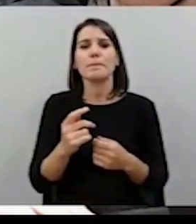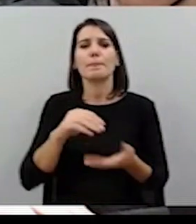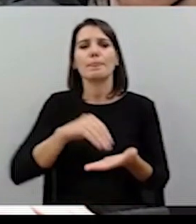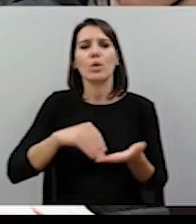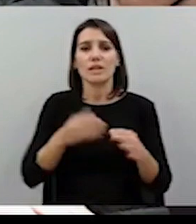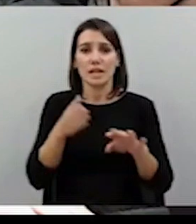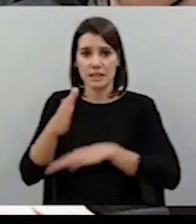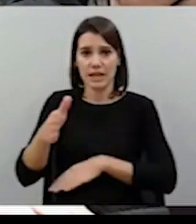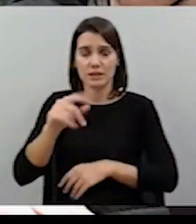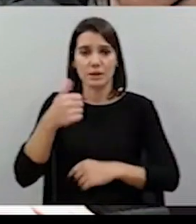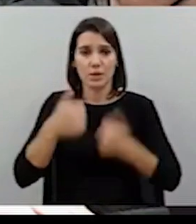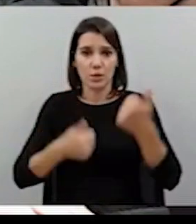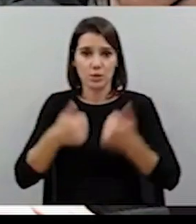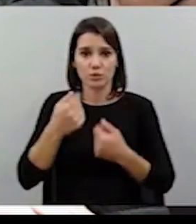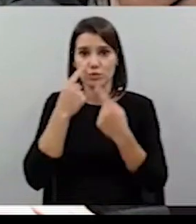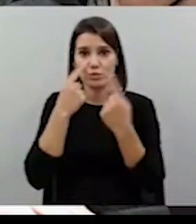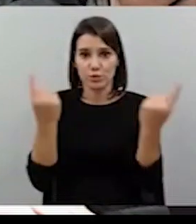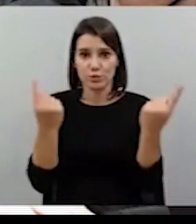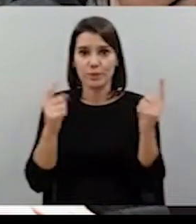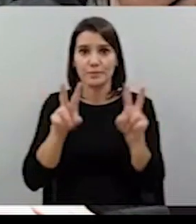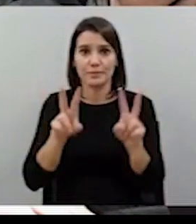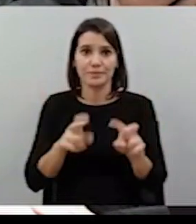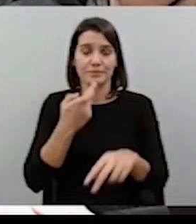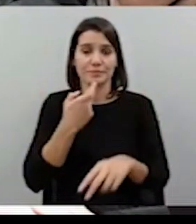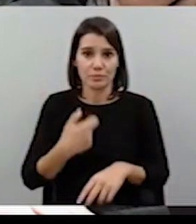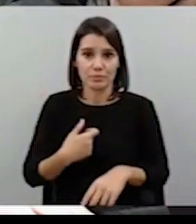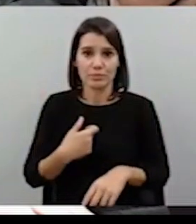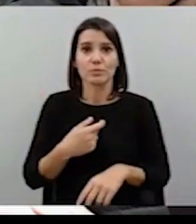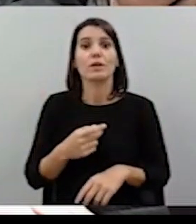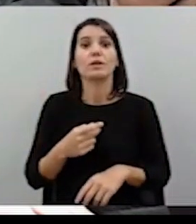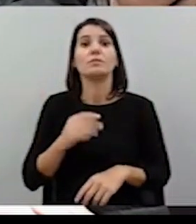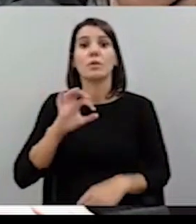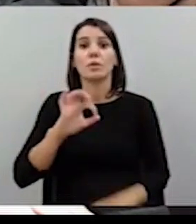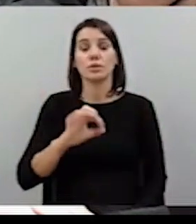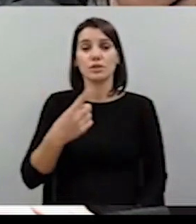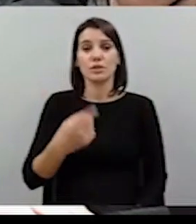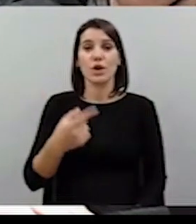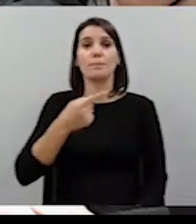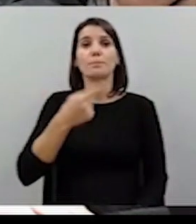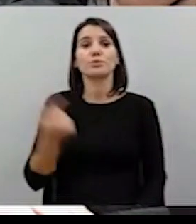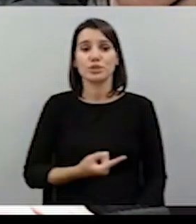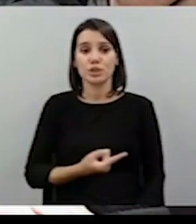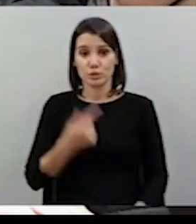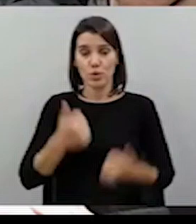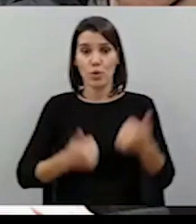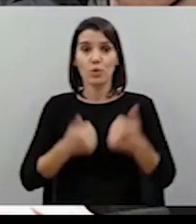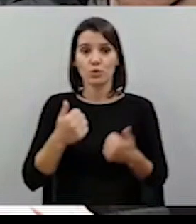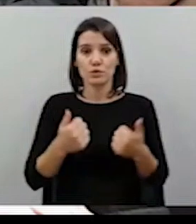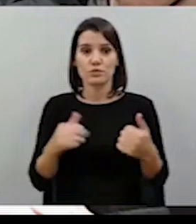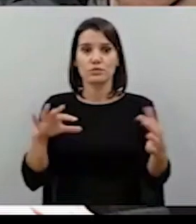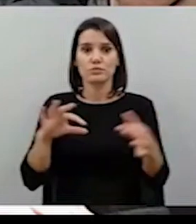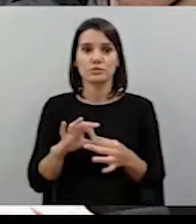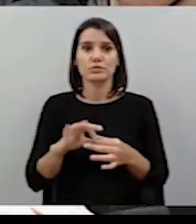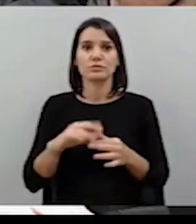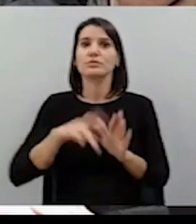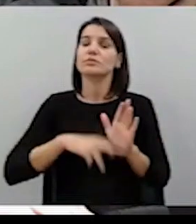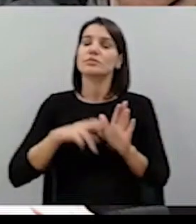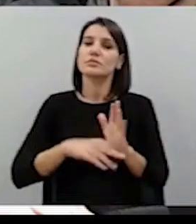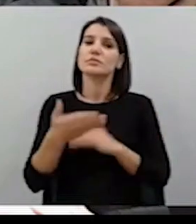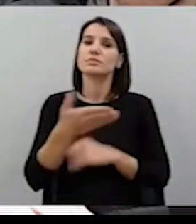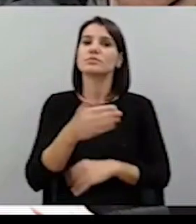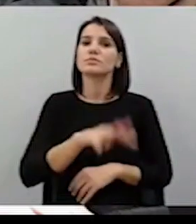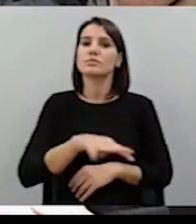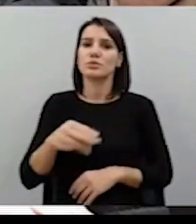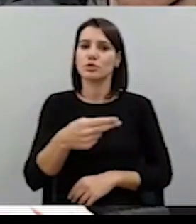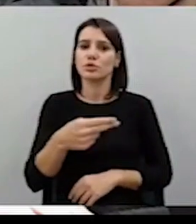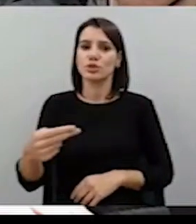concursos públicos, em relação às questões que respondeu, dizer que 89% dos concursos que correspondem num relatório a 11 milhões de euros e